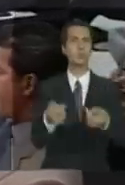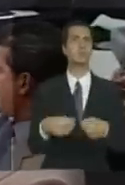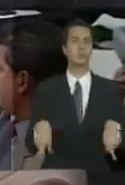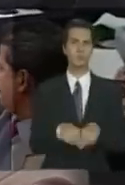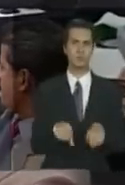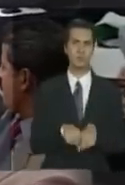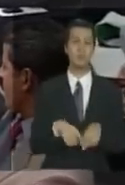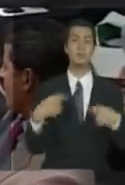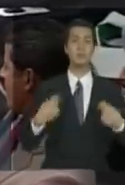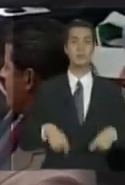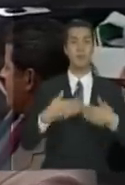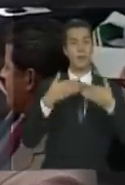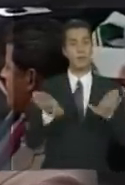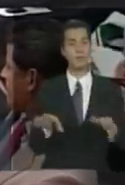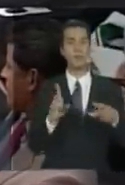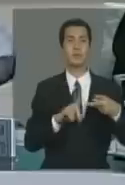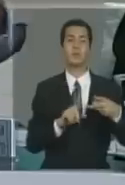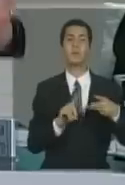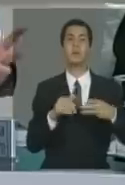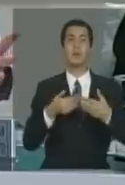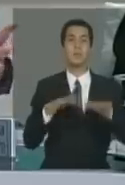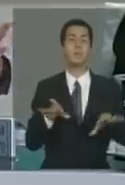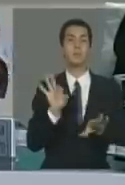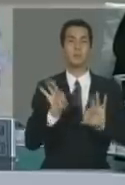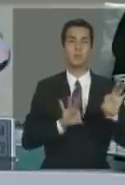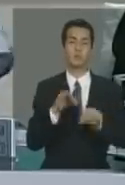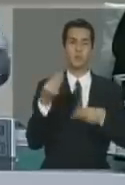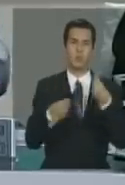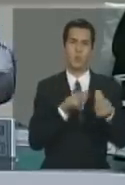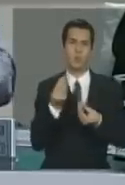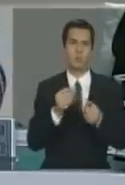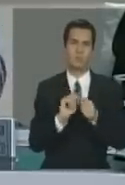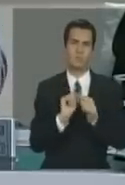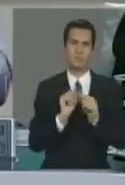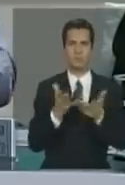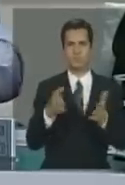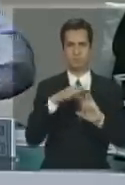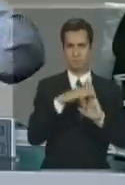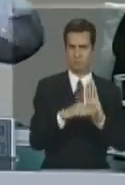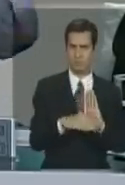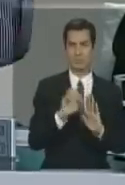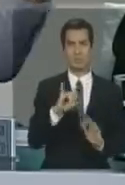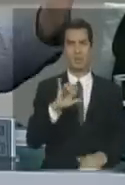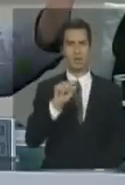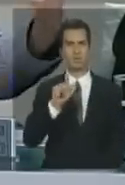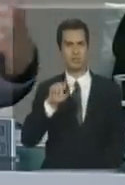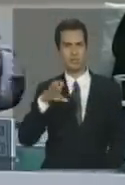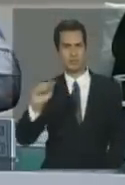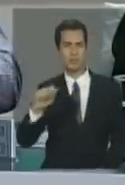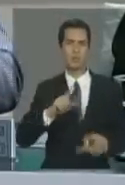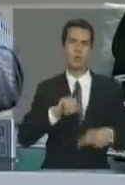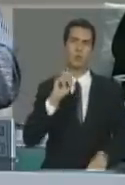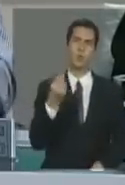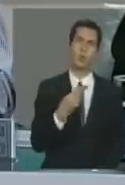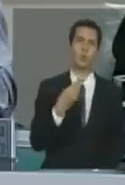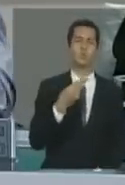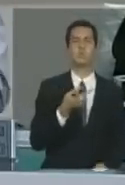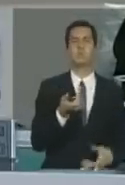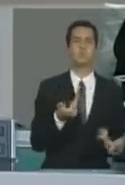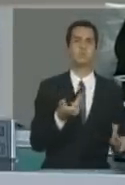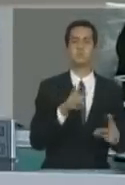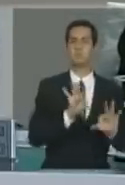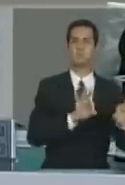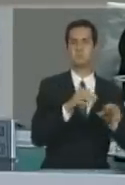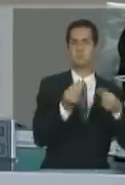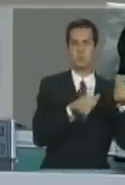o formato ideal para o programa. Como é que o programa, se é uma agência, se é outro tipo de organismo internacional, para